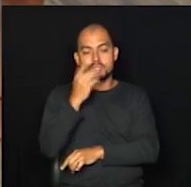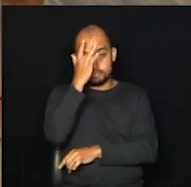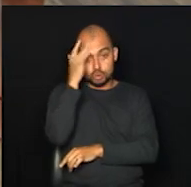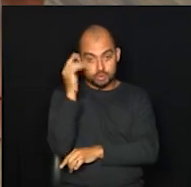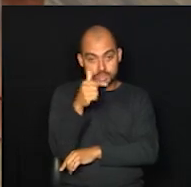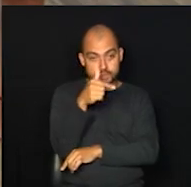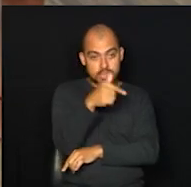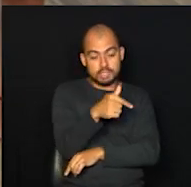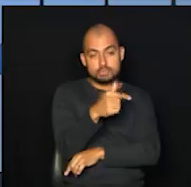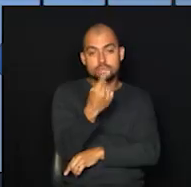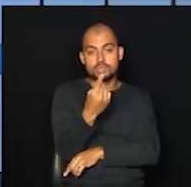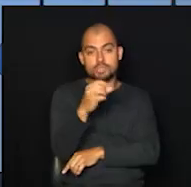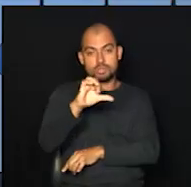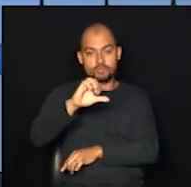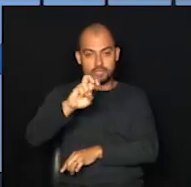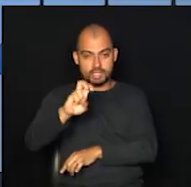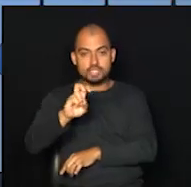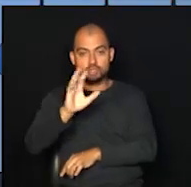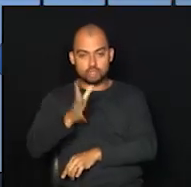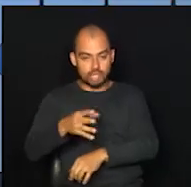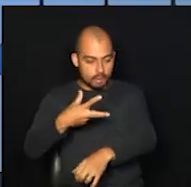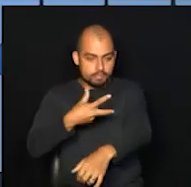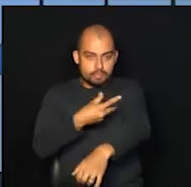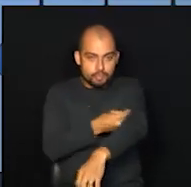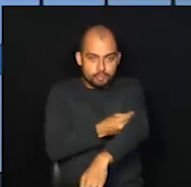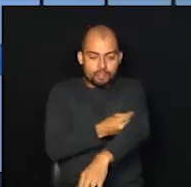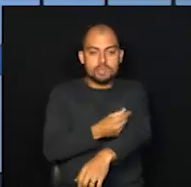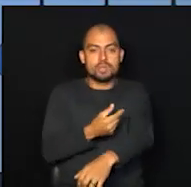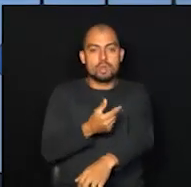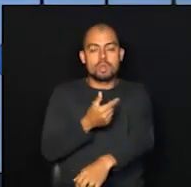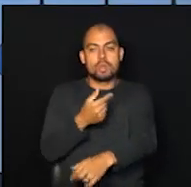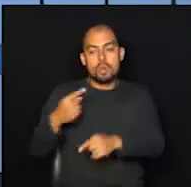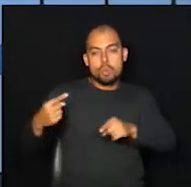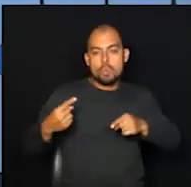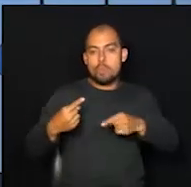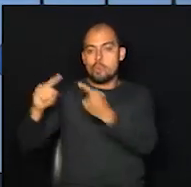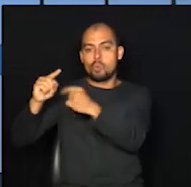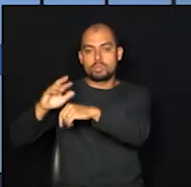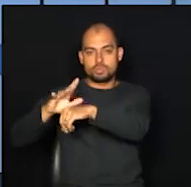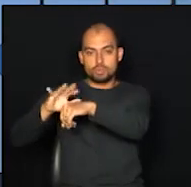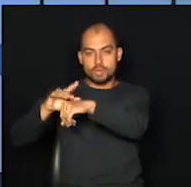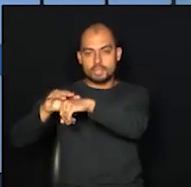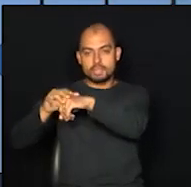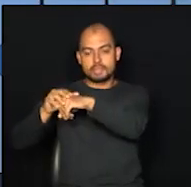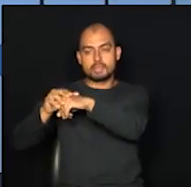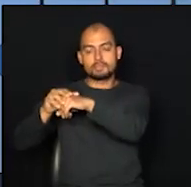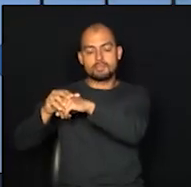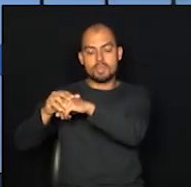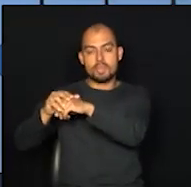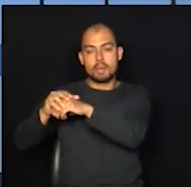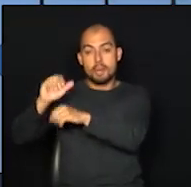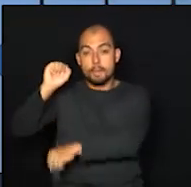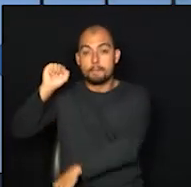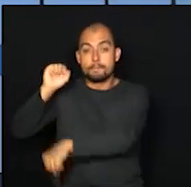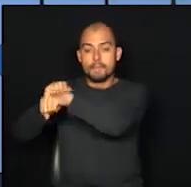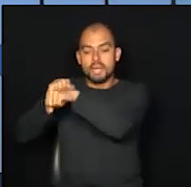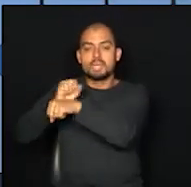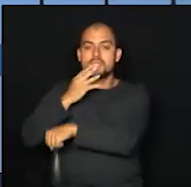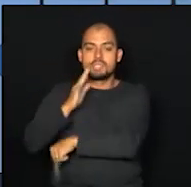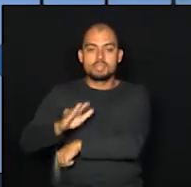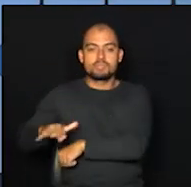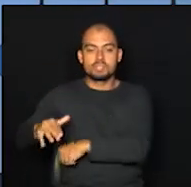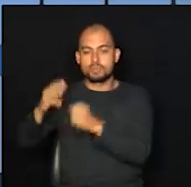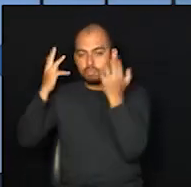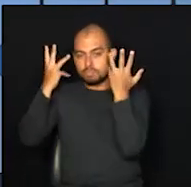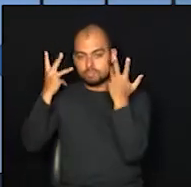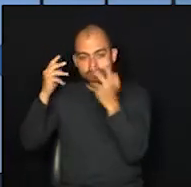7.195 doses da vacina contra a paralisia infantil foram dadas. A gente tinha uma expectativa até o dia